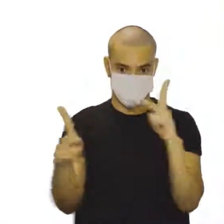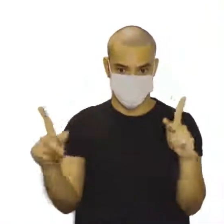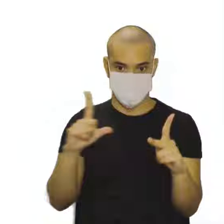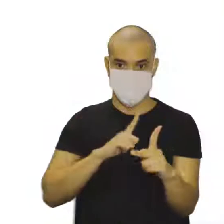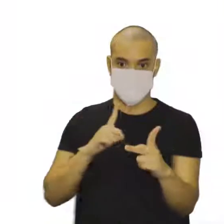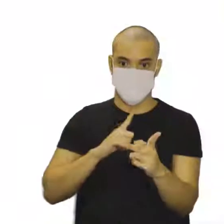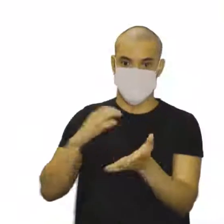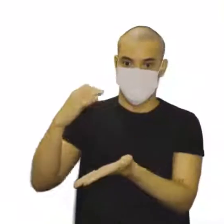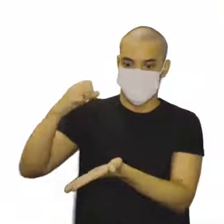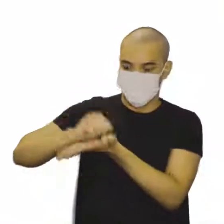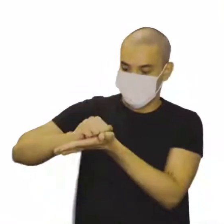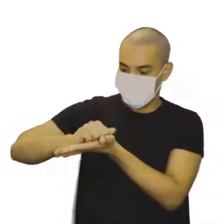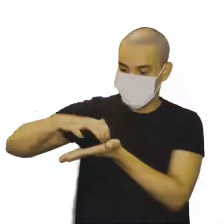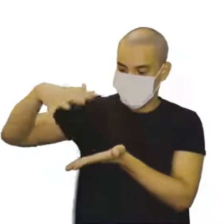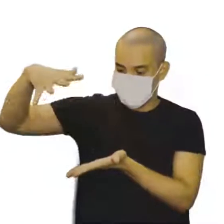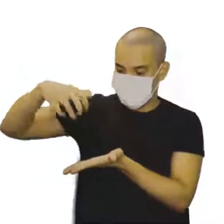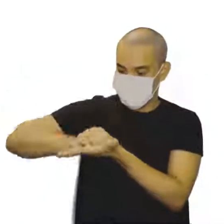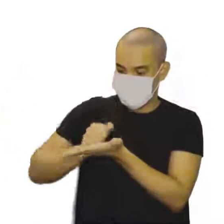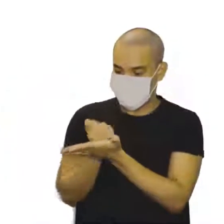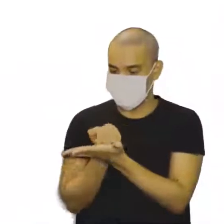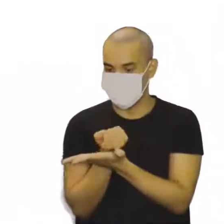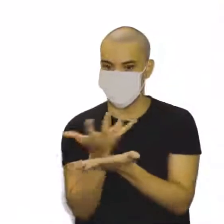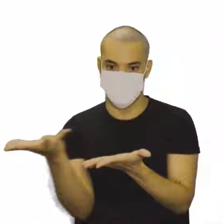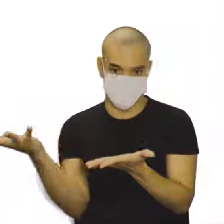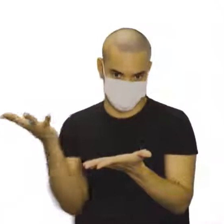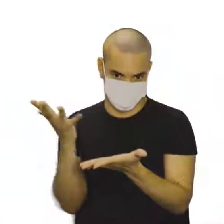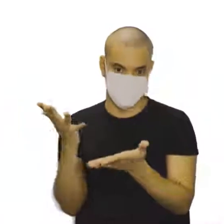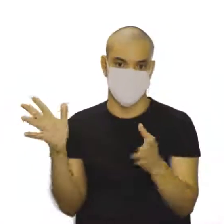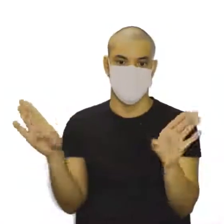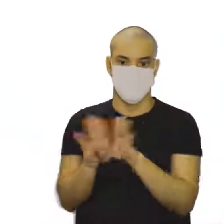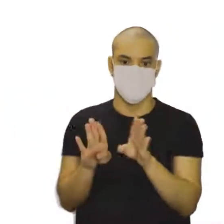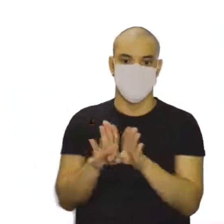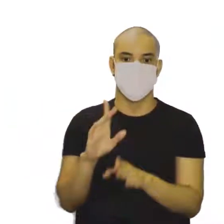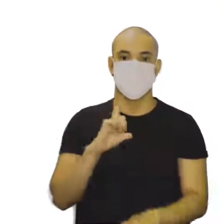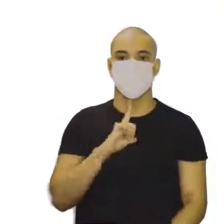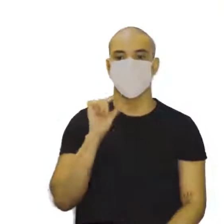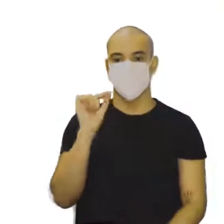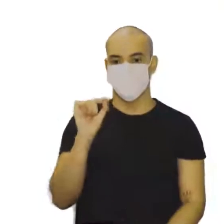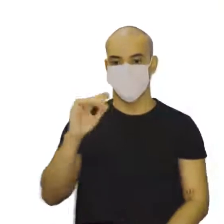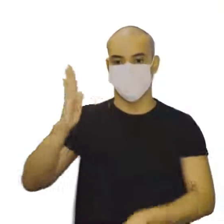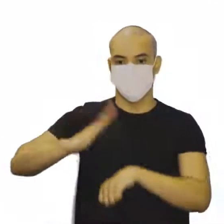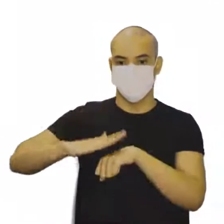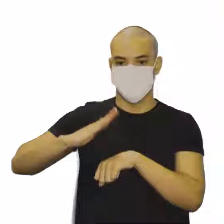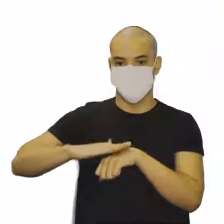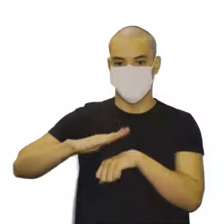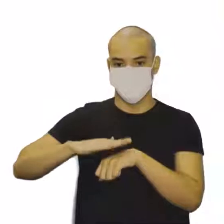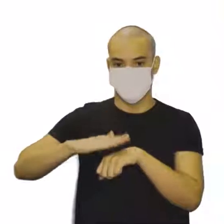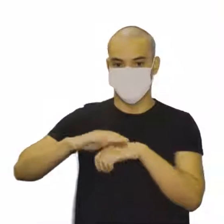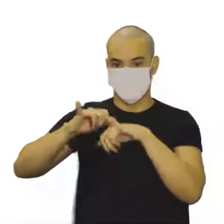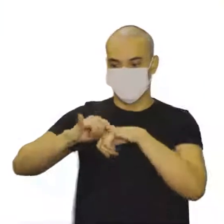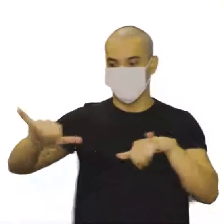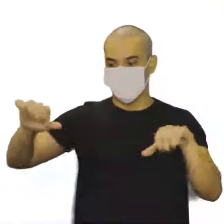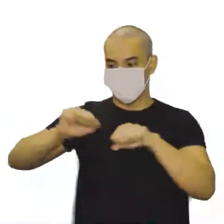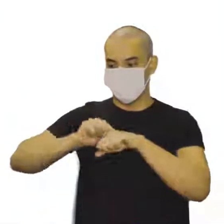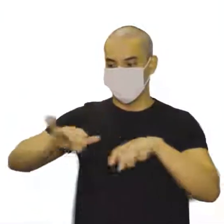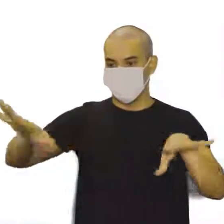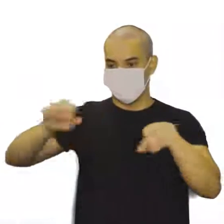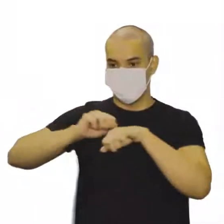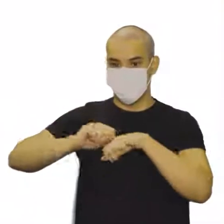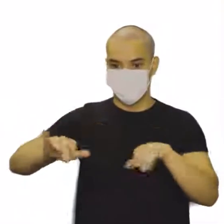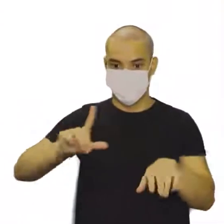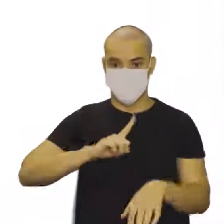subestação de distribuição, ok? Dispositivos de automação de distribuição. Aqui nós